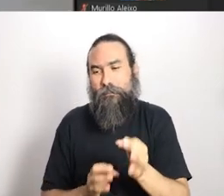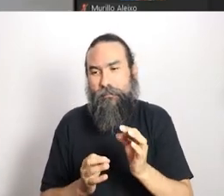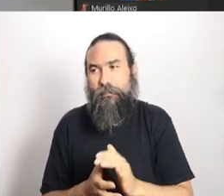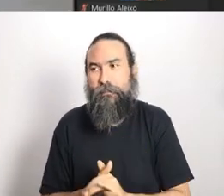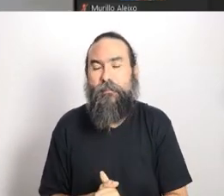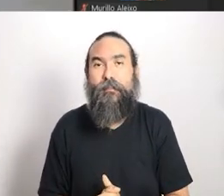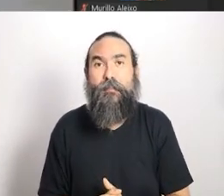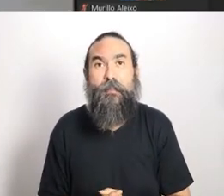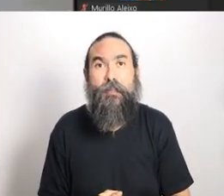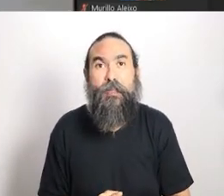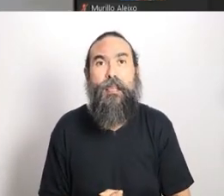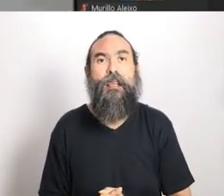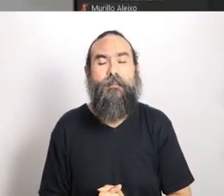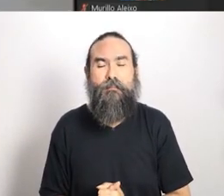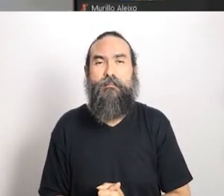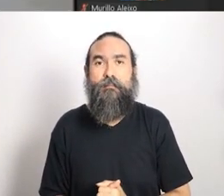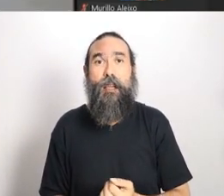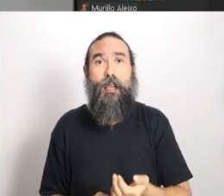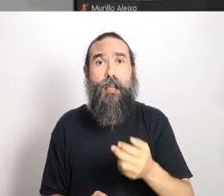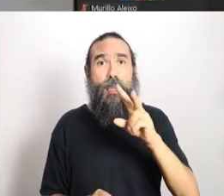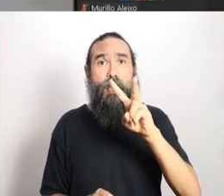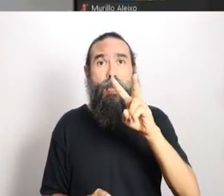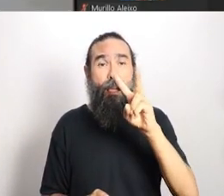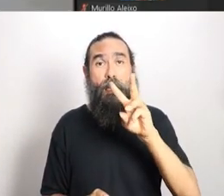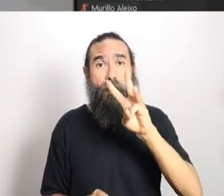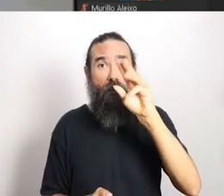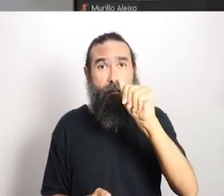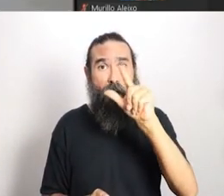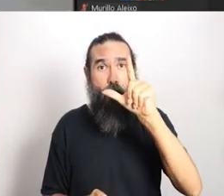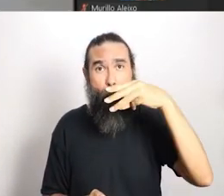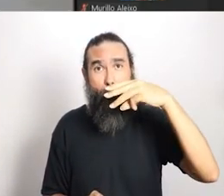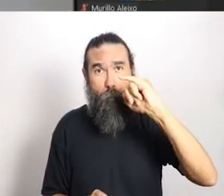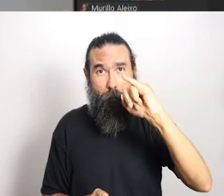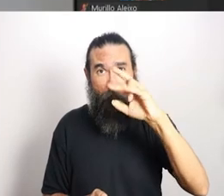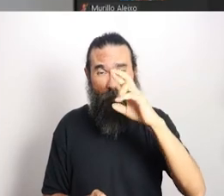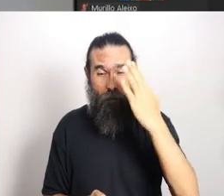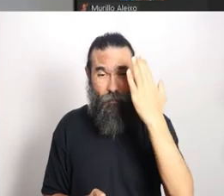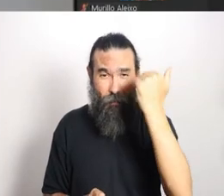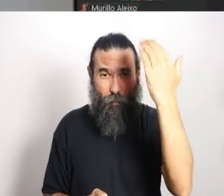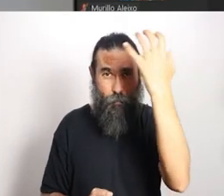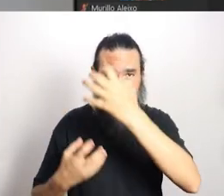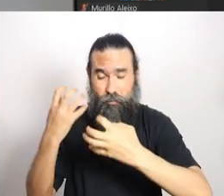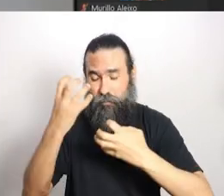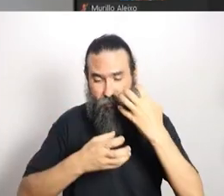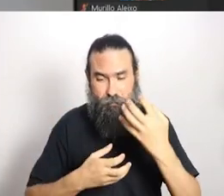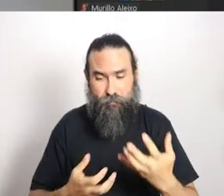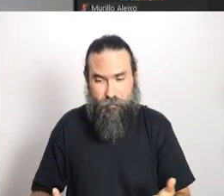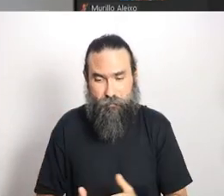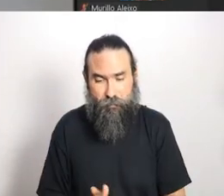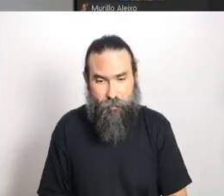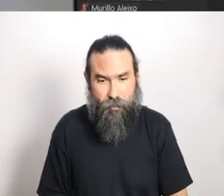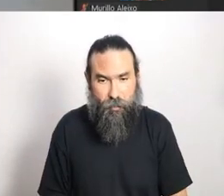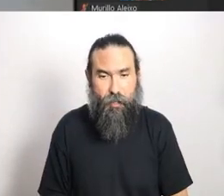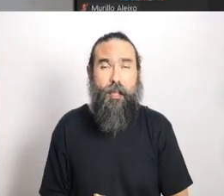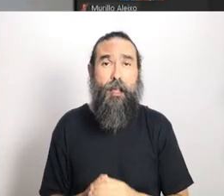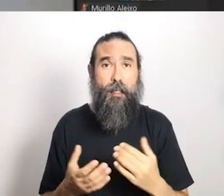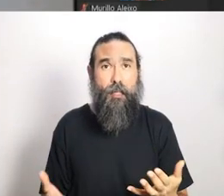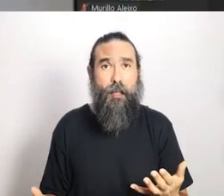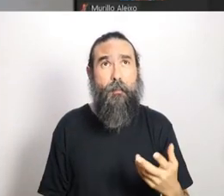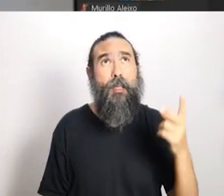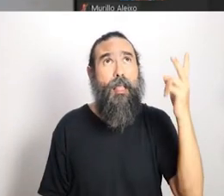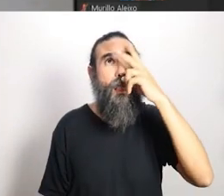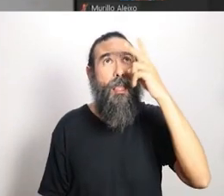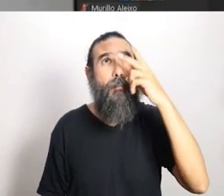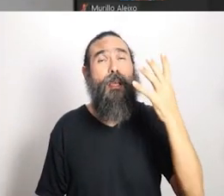ataque fulminante. O grande cantador, eu acho até interessante agora a gente falar sobre isso,